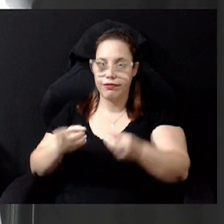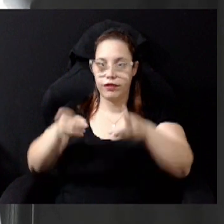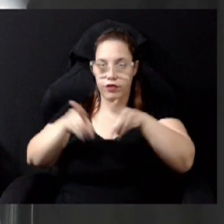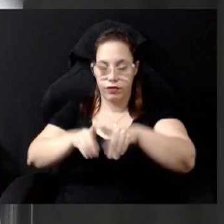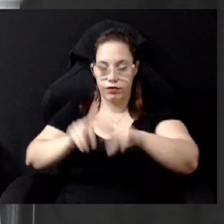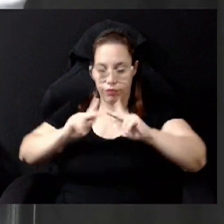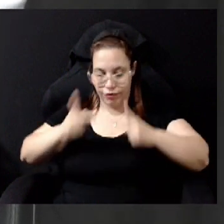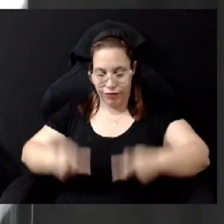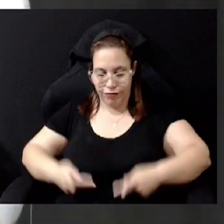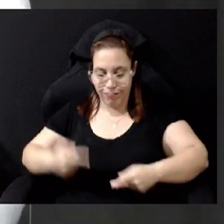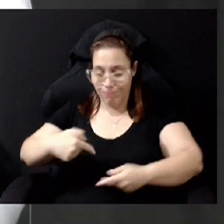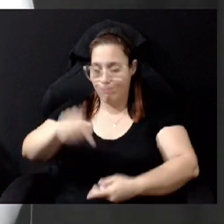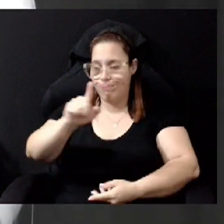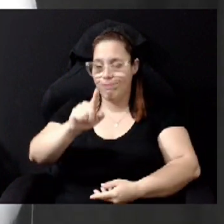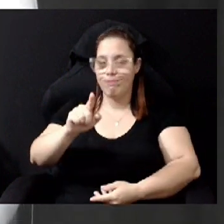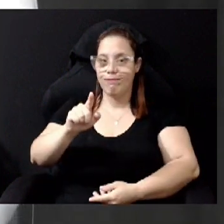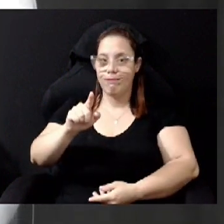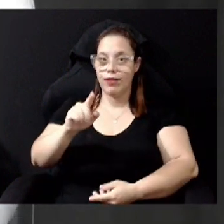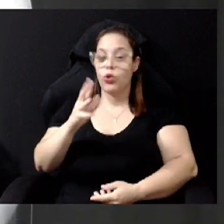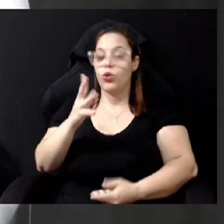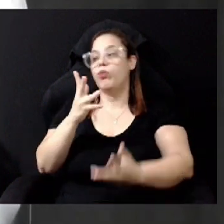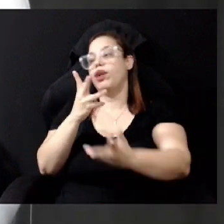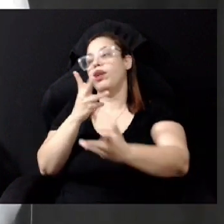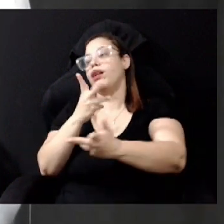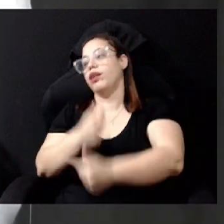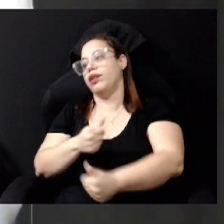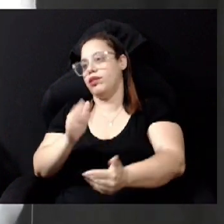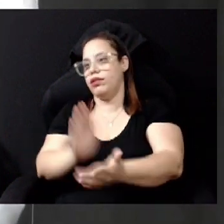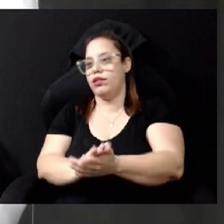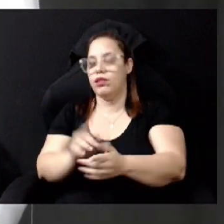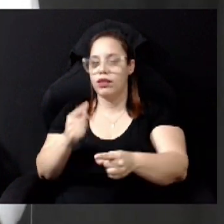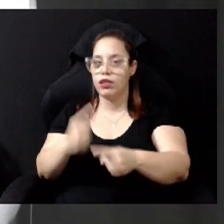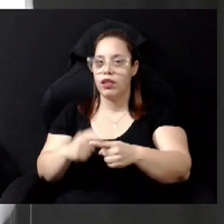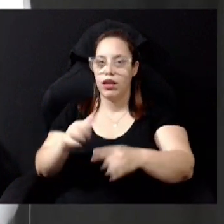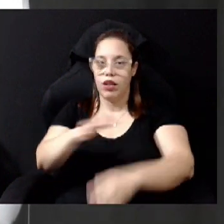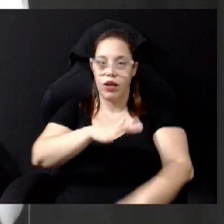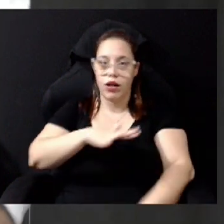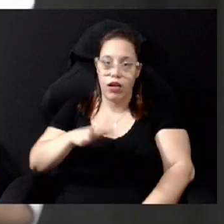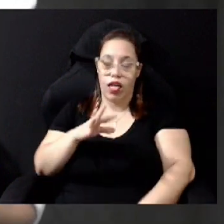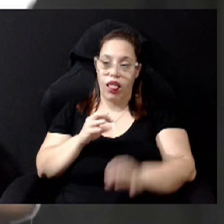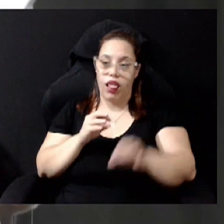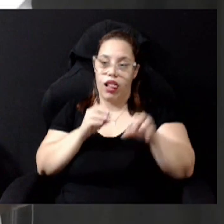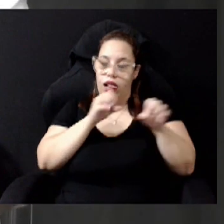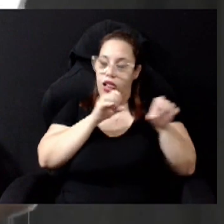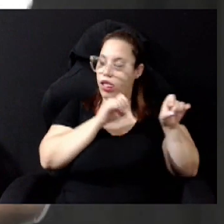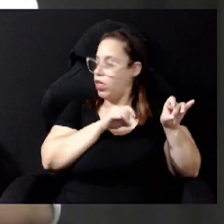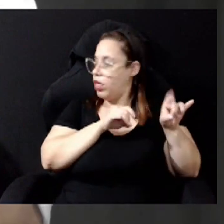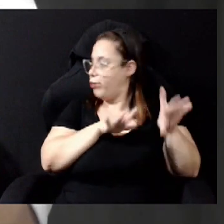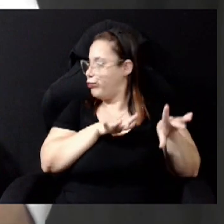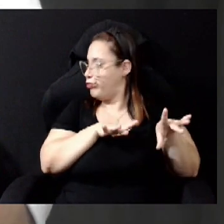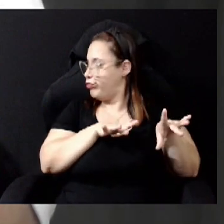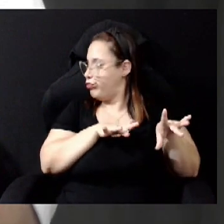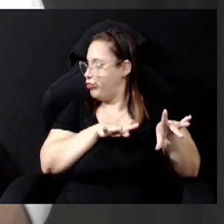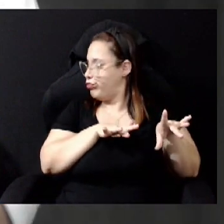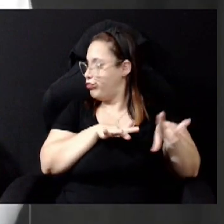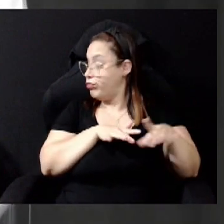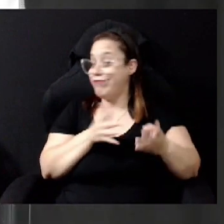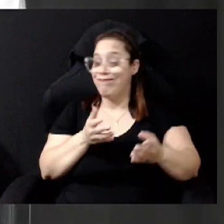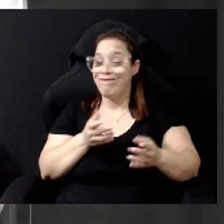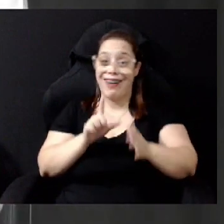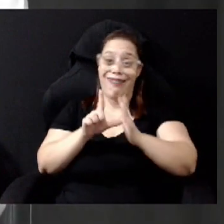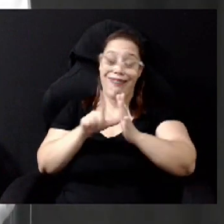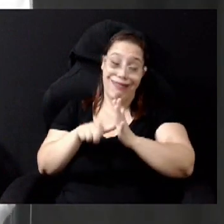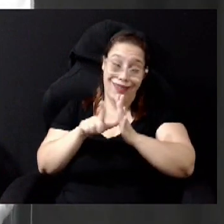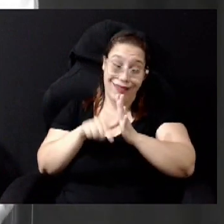levar beleza, né? Porque era uma região, como ela ficou muito abandonada, infelizmente ficou atrasada demais e nós